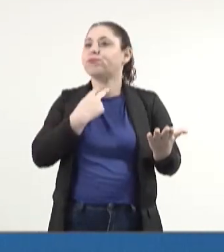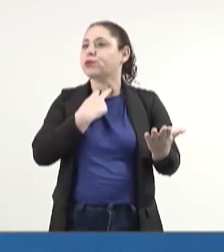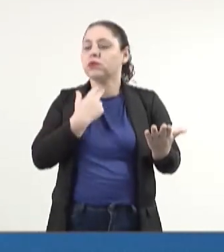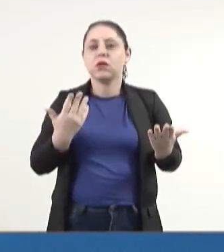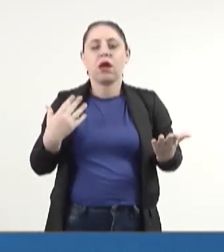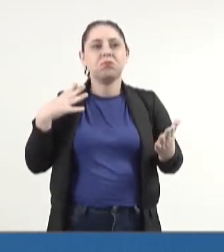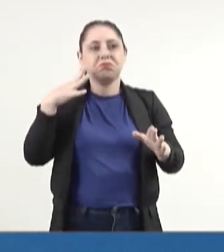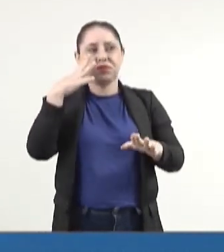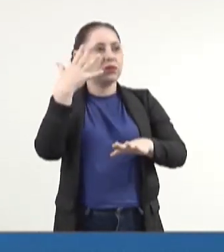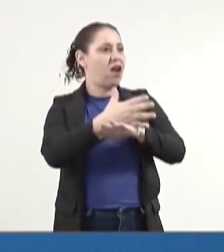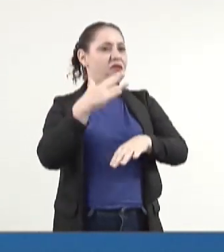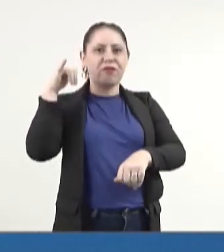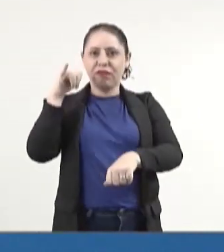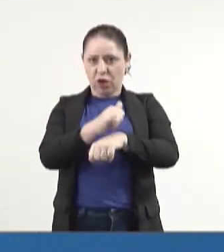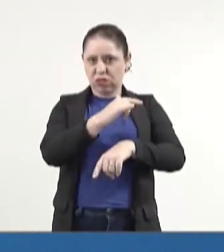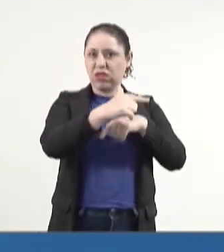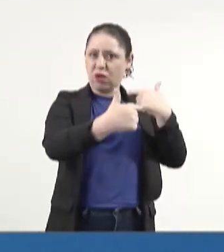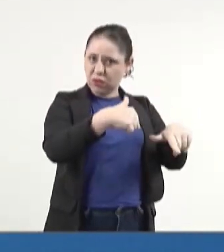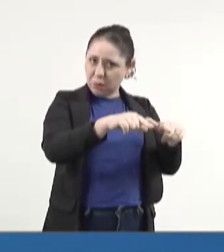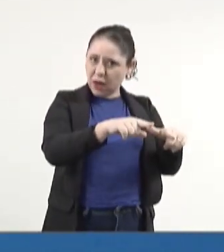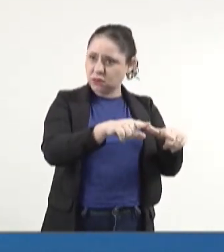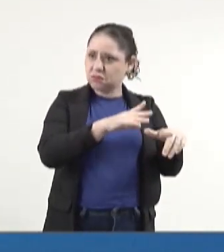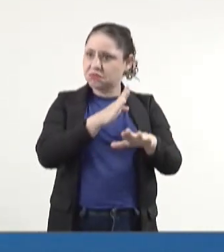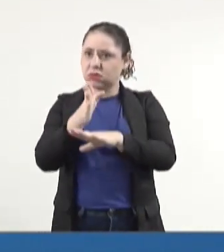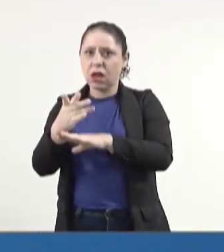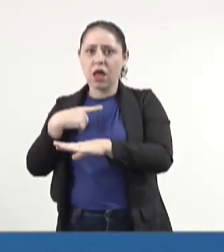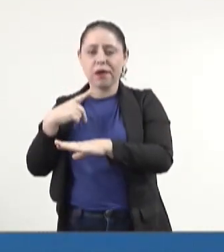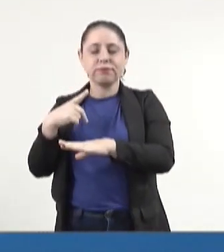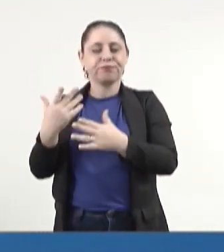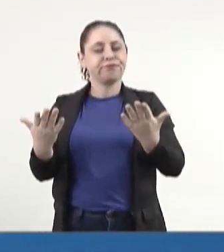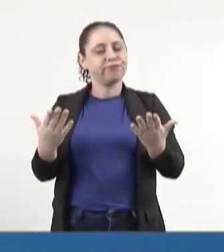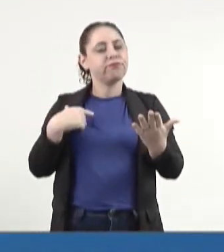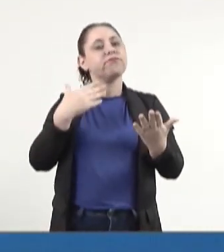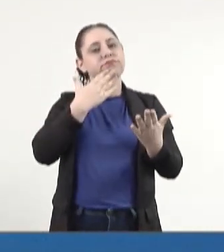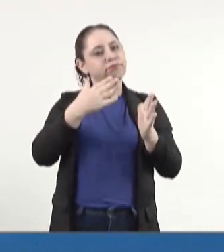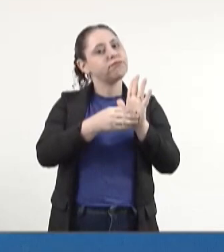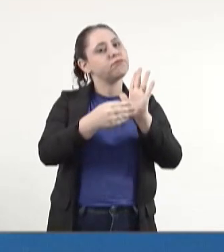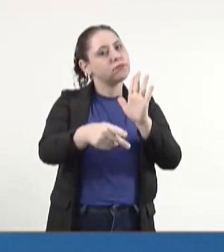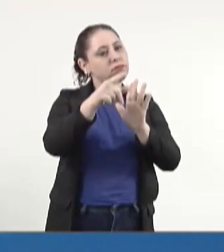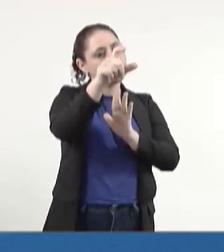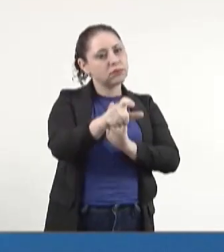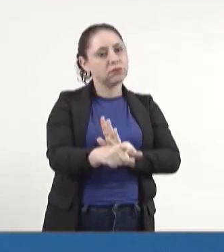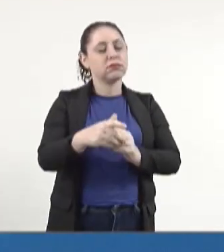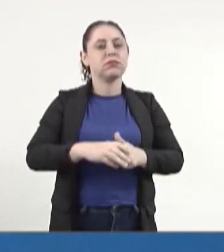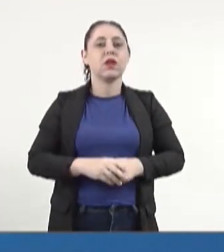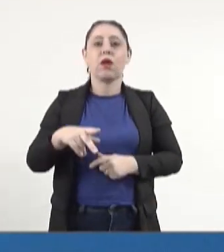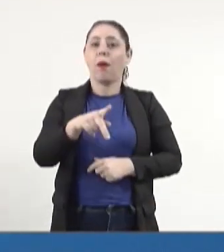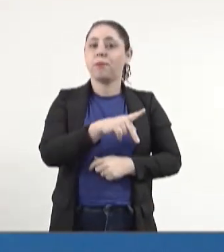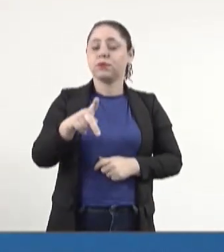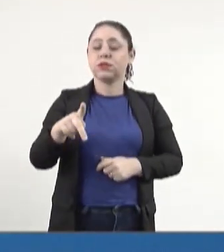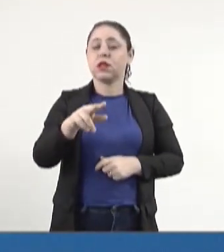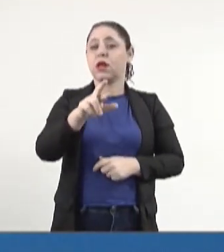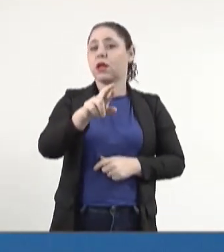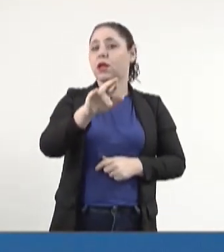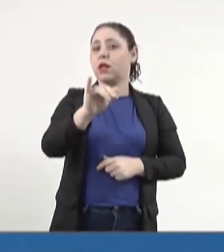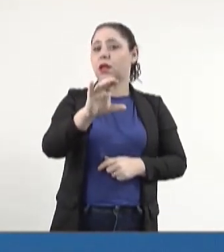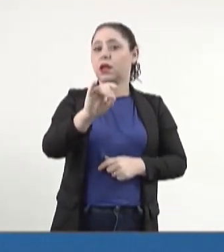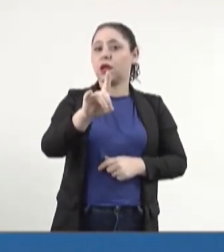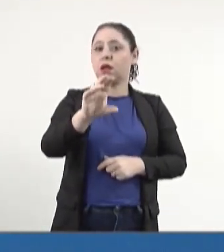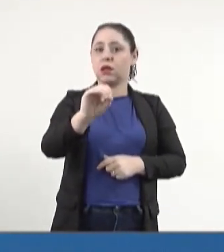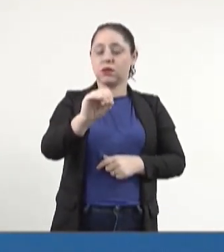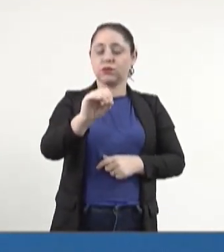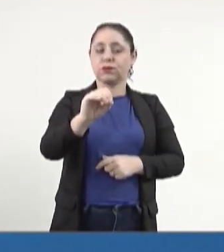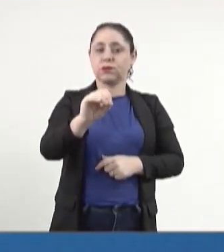portanto, fica difícil a participação de quem está trabalhando. Então, eu faço aqui uma indicação ao presidente Ricardo